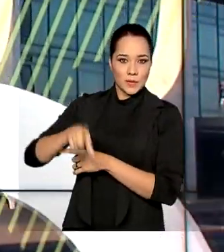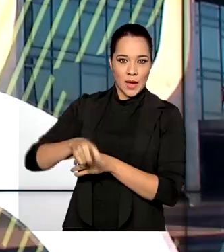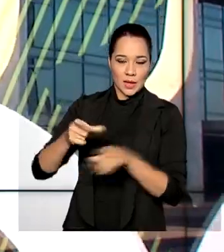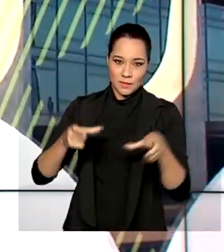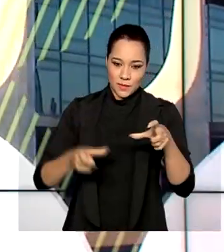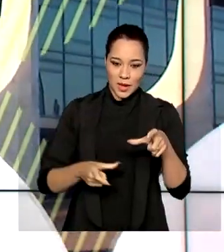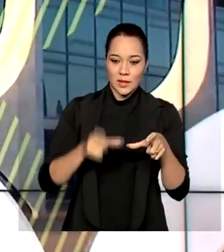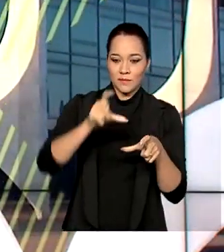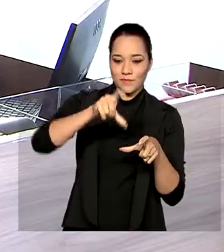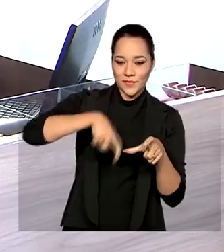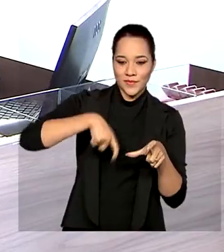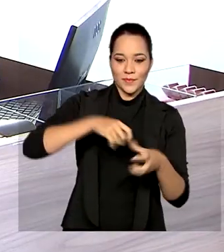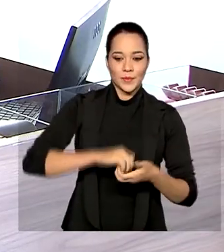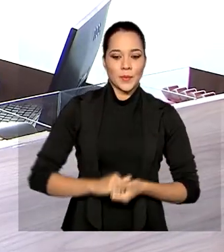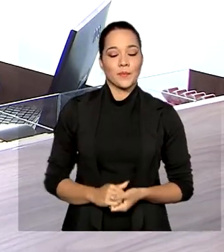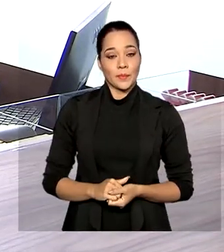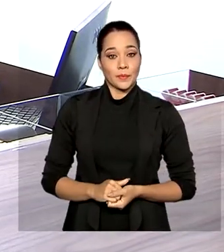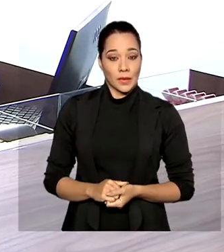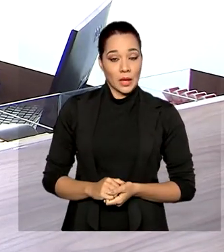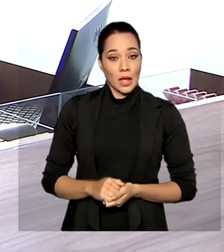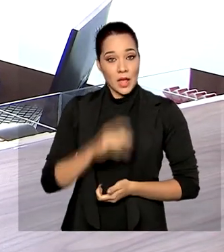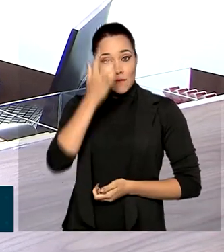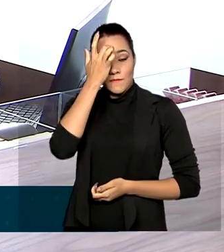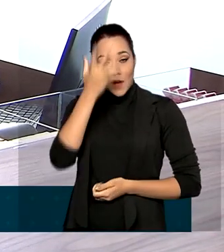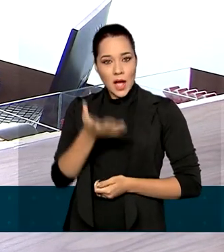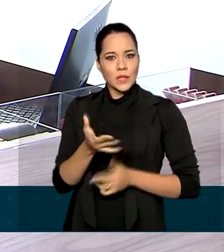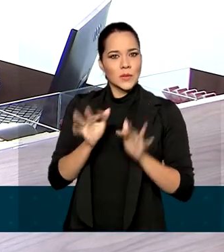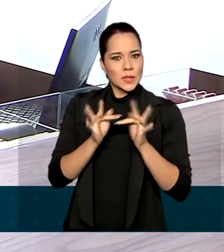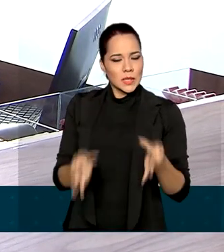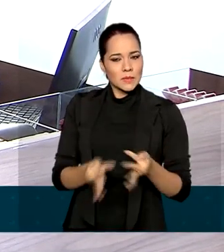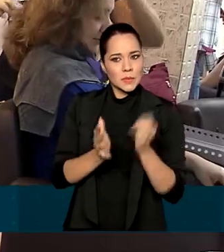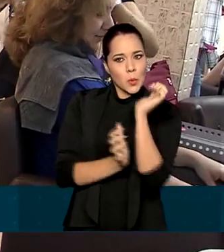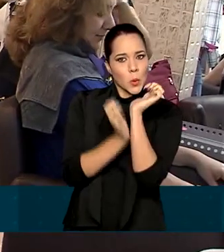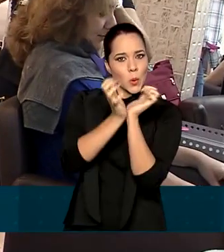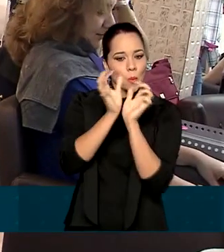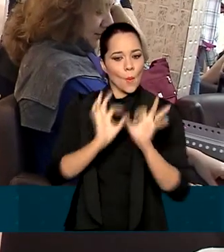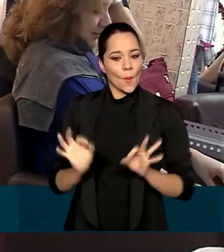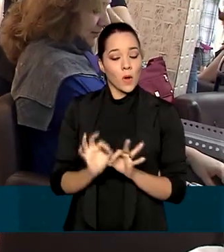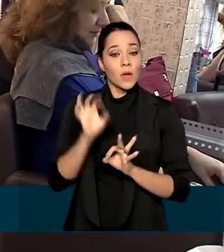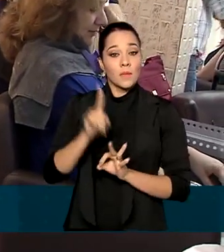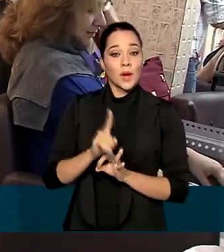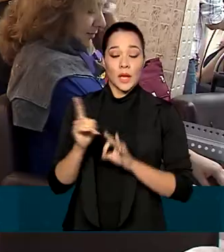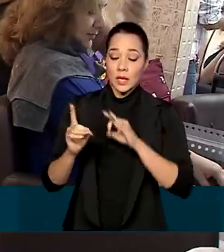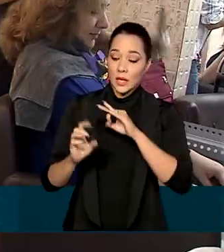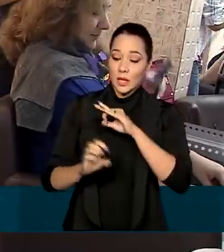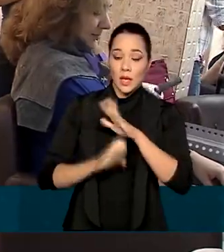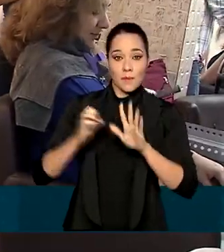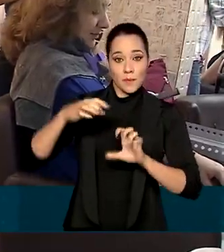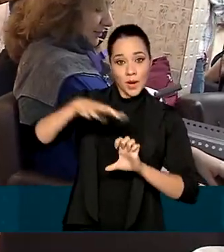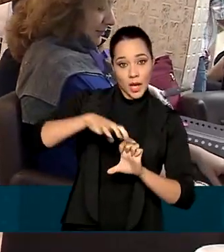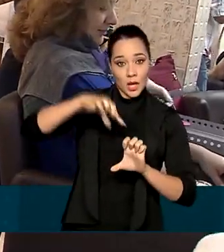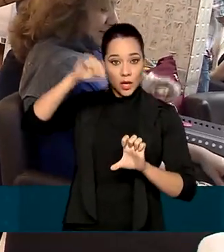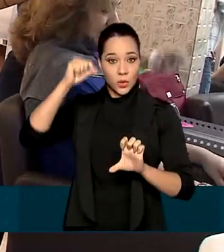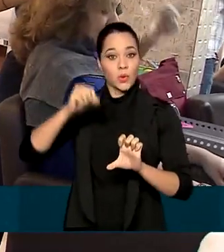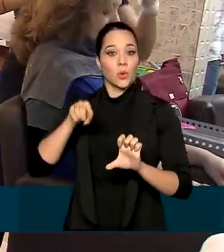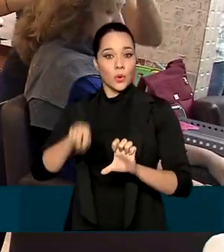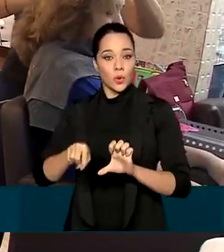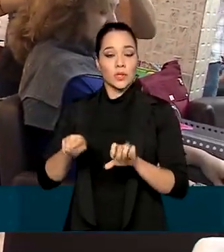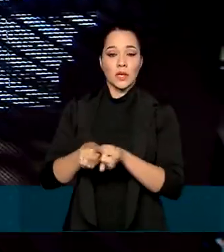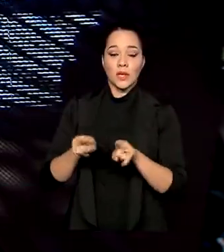cartão. Uma maneira simples e sem burocracia para que microempreendedores individuais,